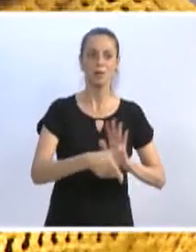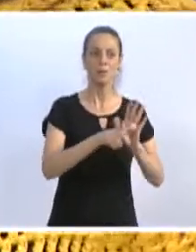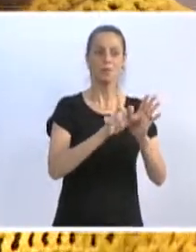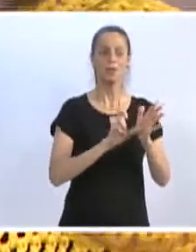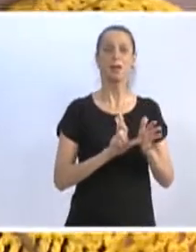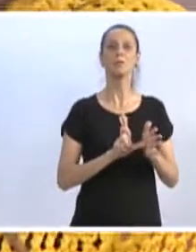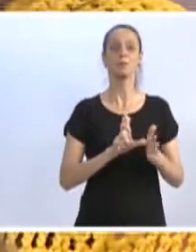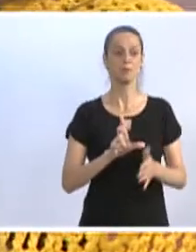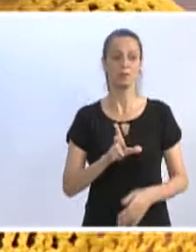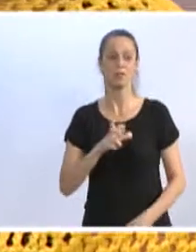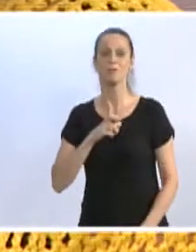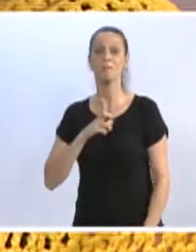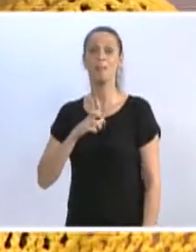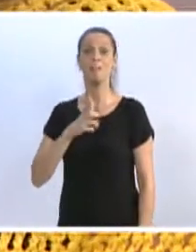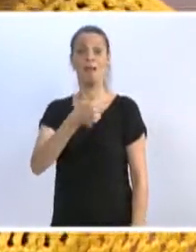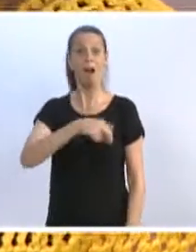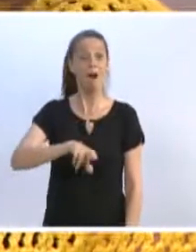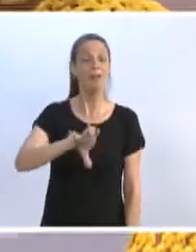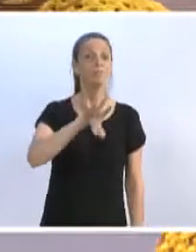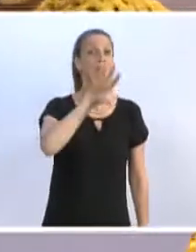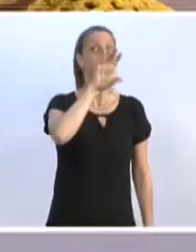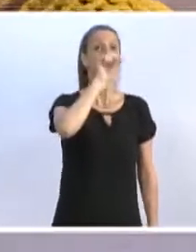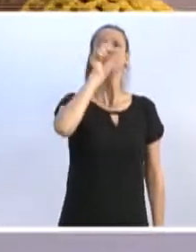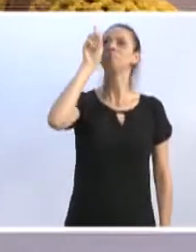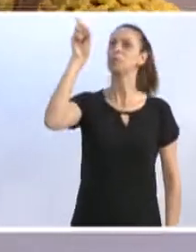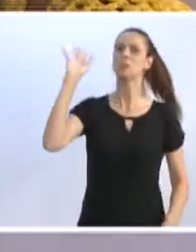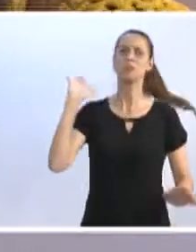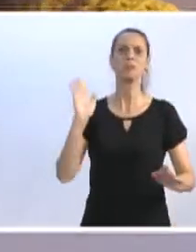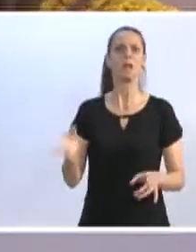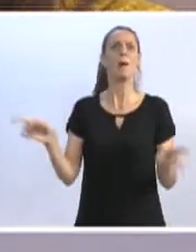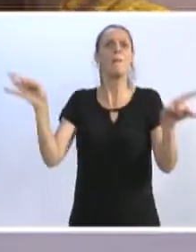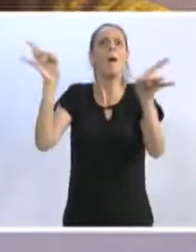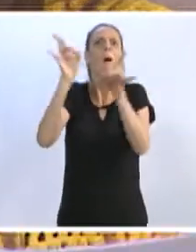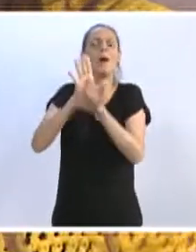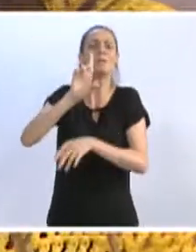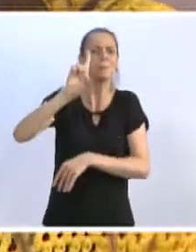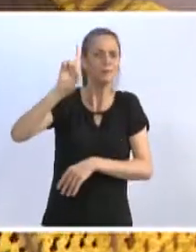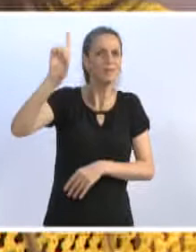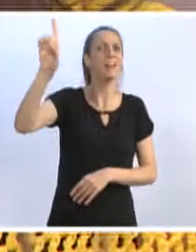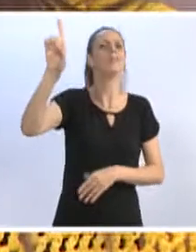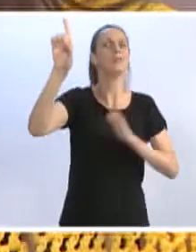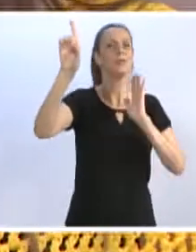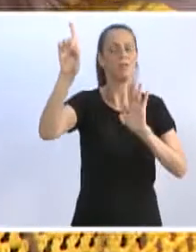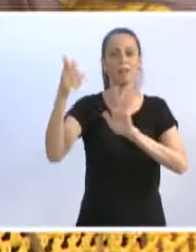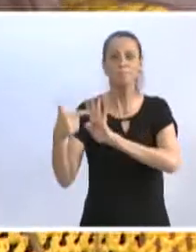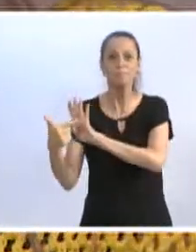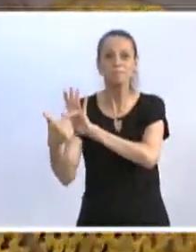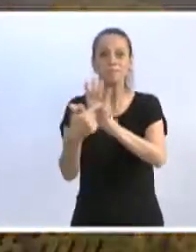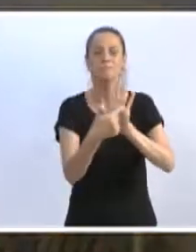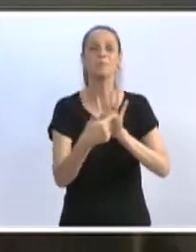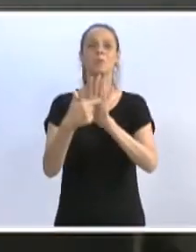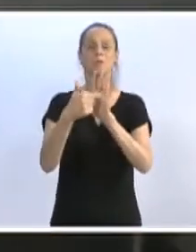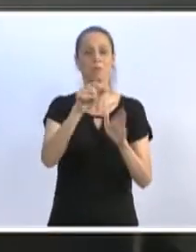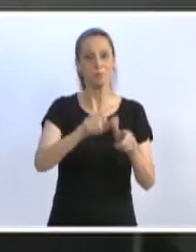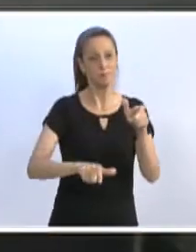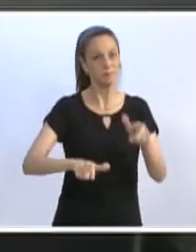houvesse, ele já era Deus, se revelou aos seus.